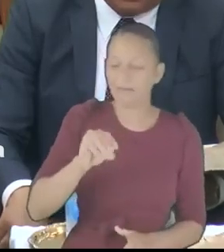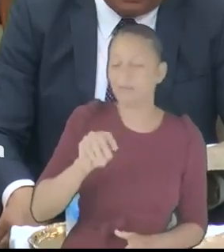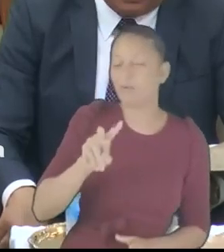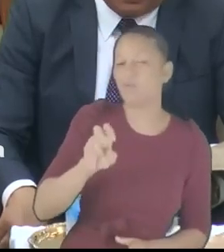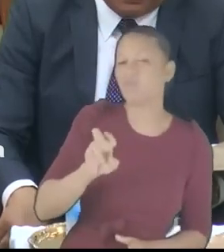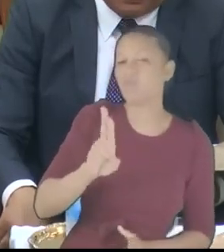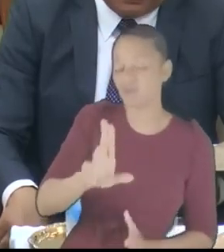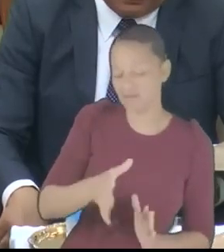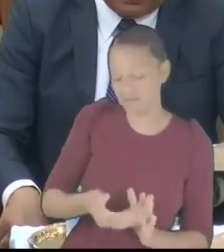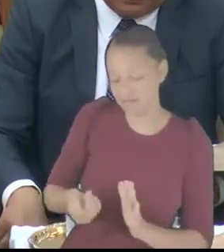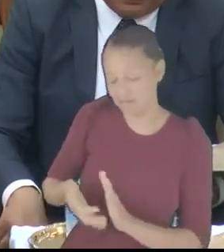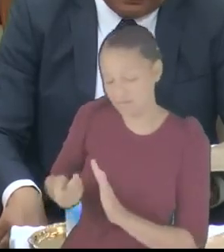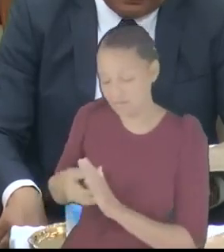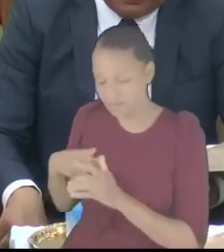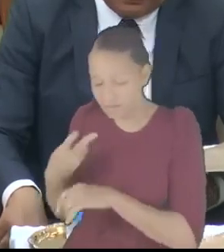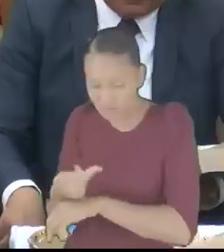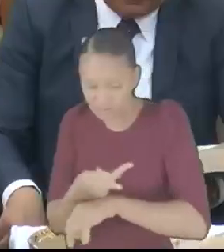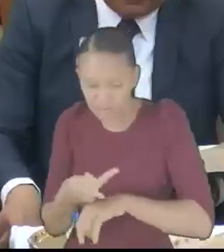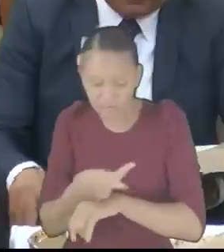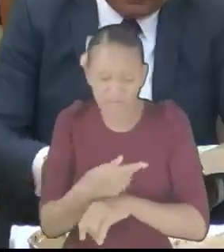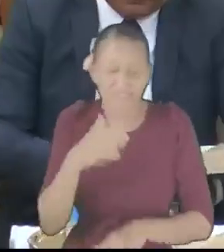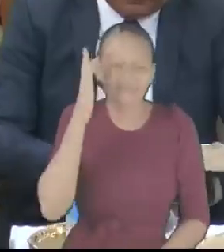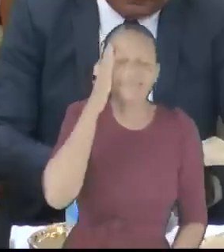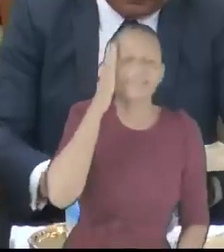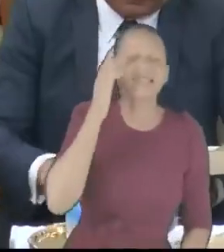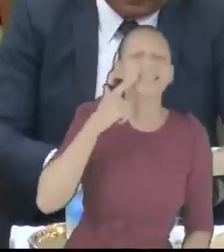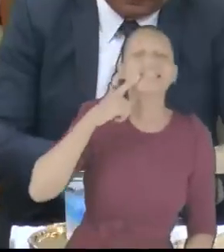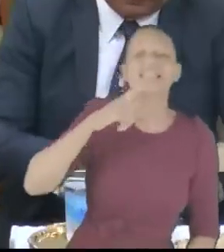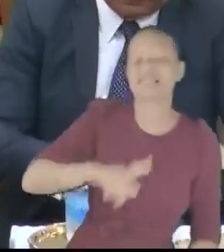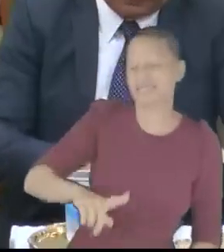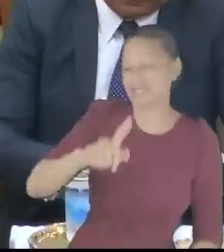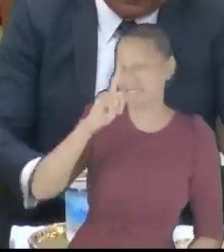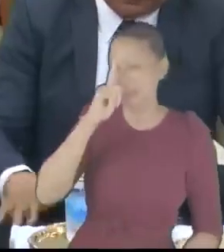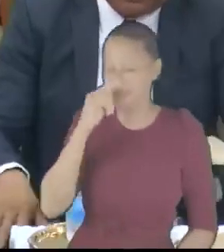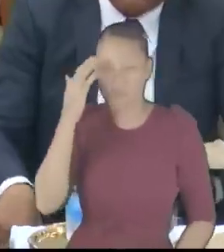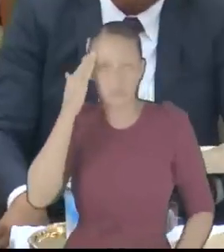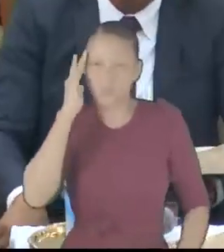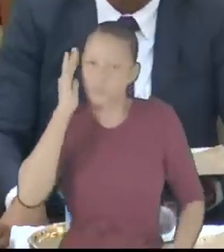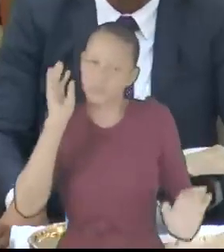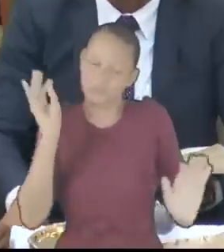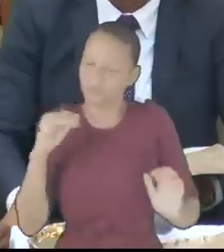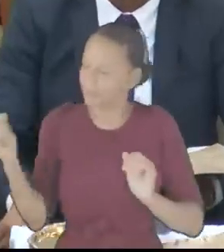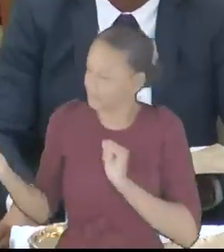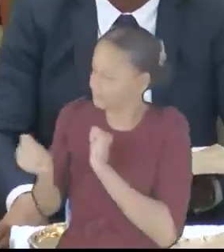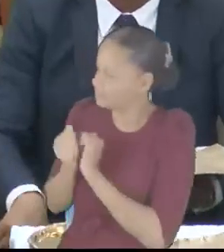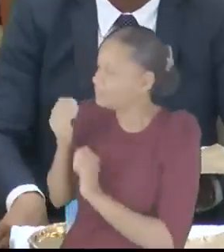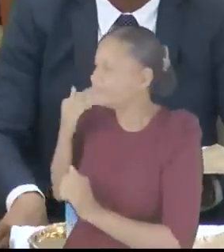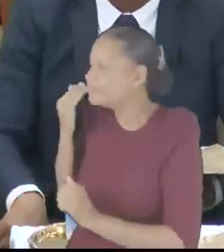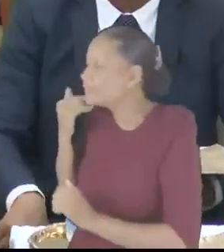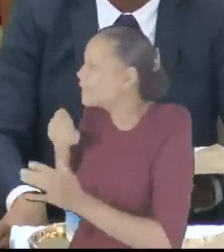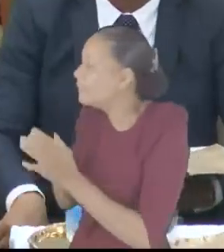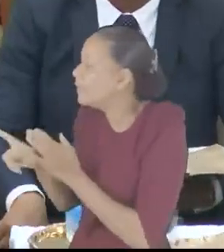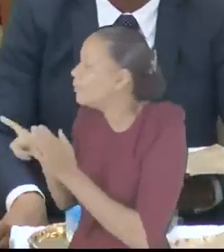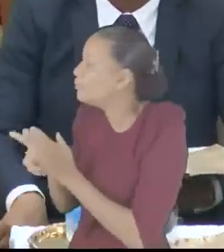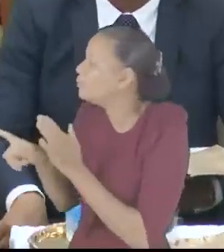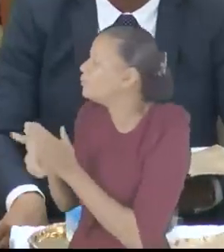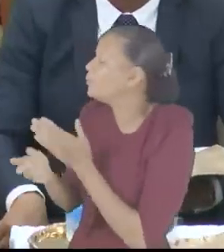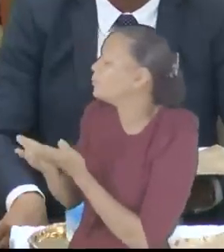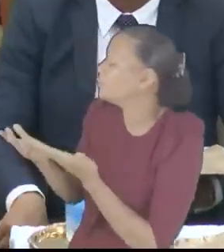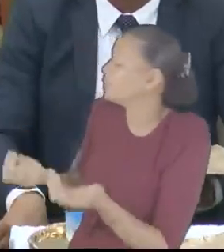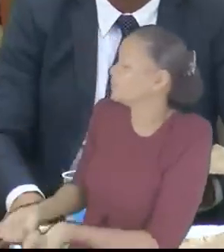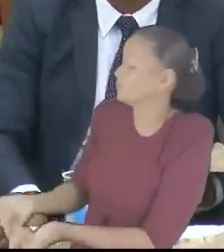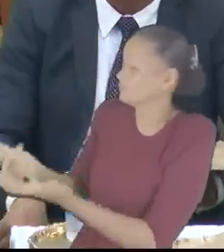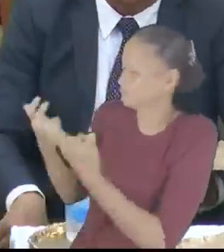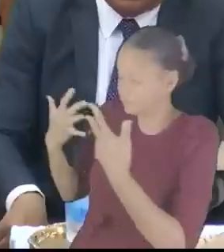eu fui procurar os que entendem de grego, porque não é o meu caso, eu não entendo, mas eu ando com eles e eu pergunto para eles, e eles